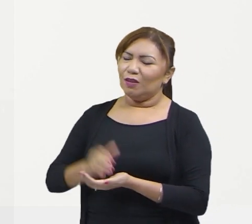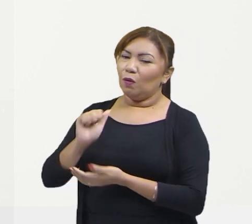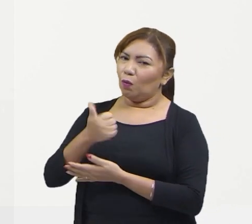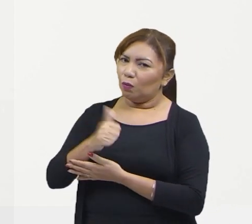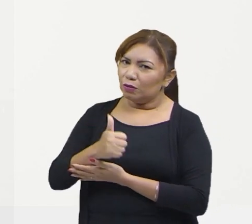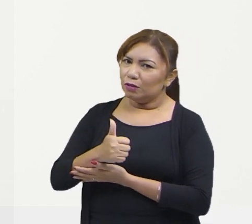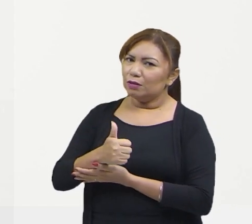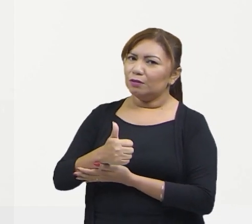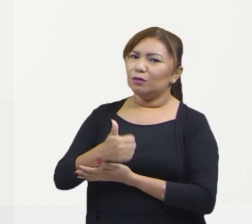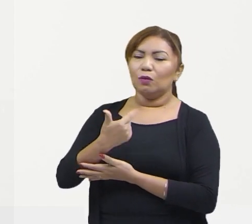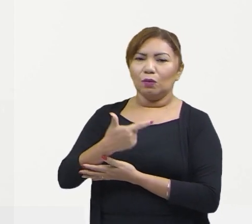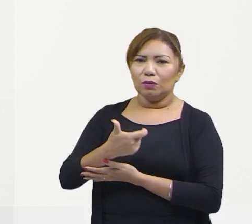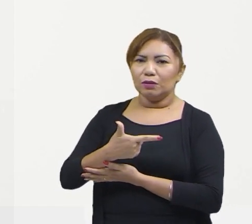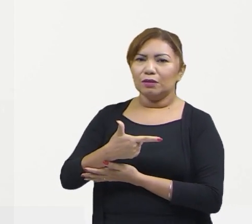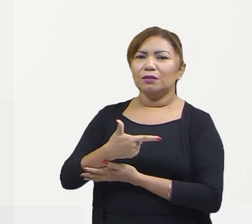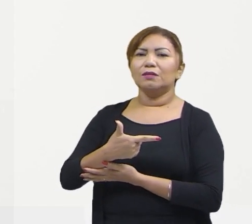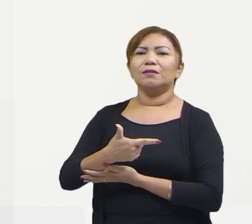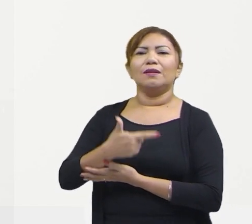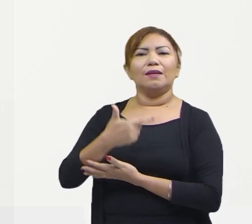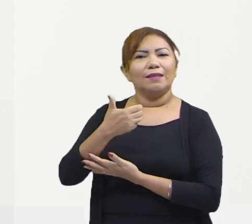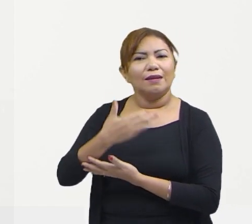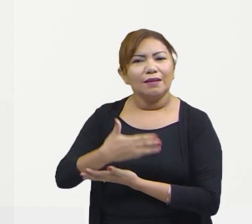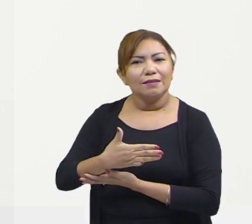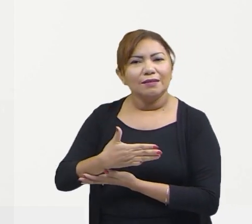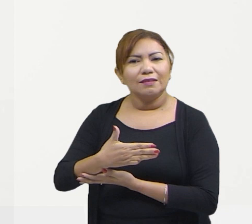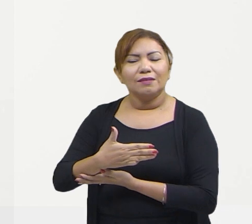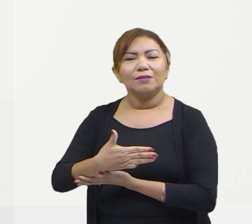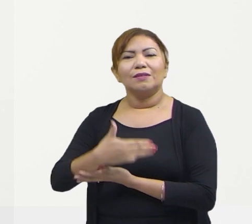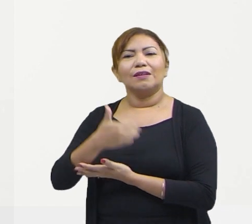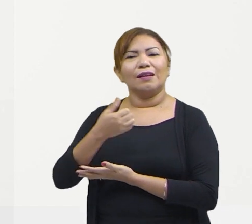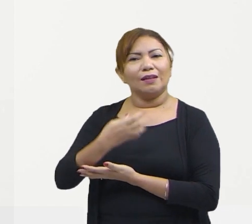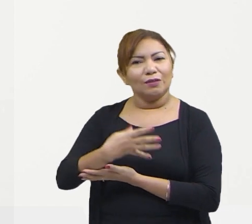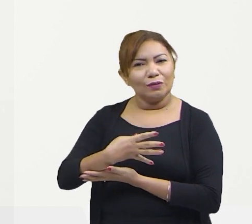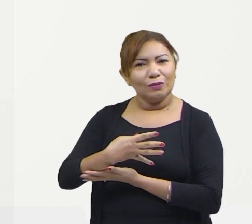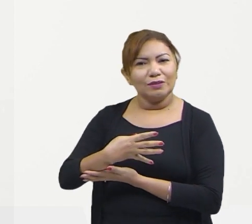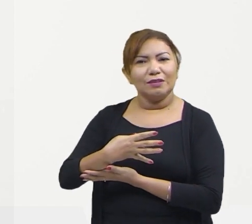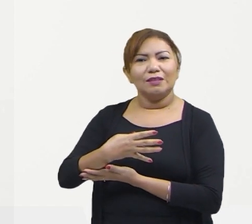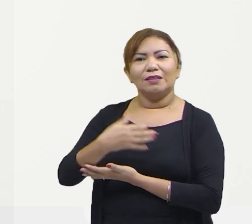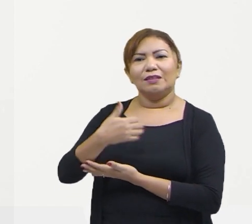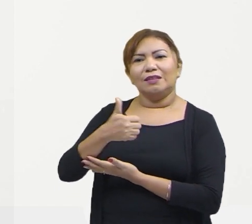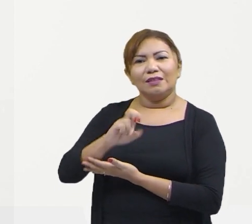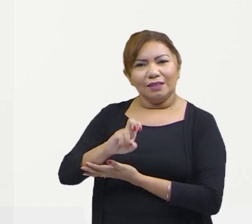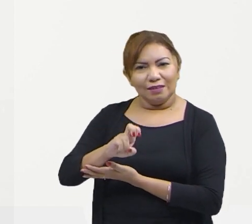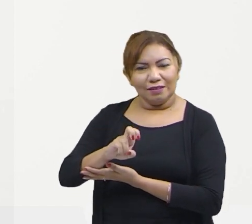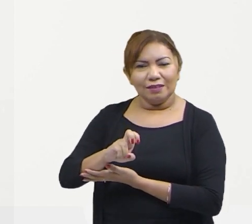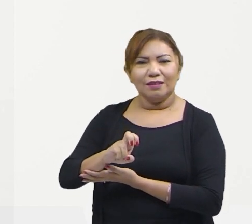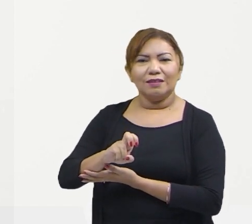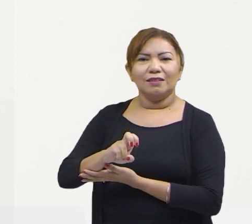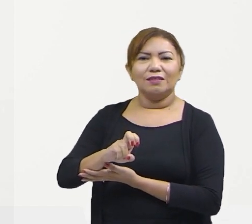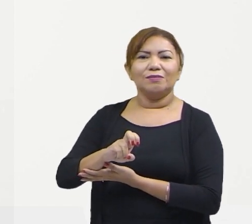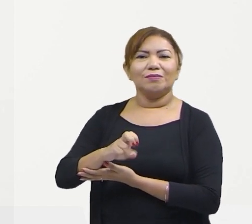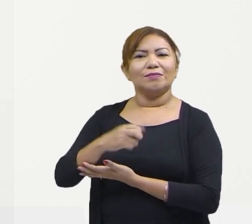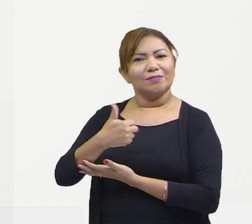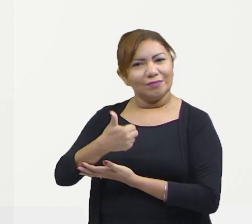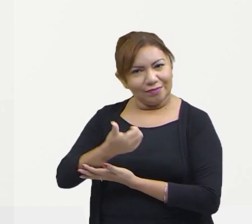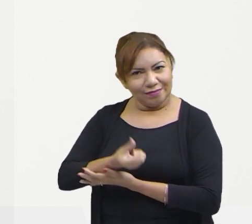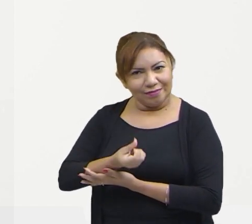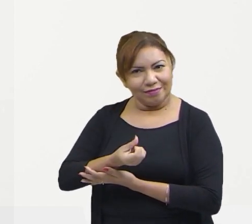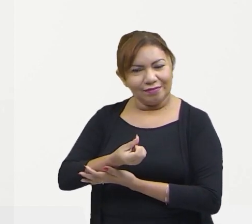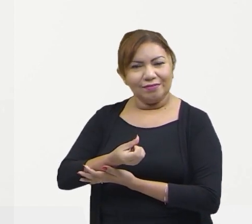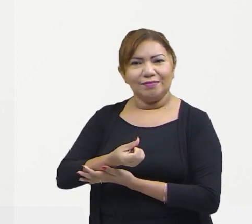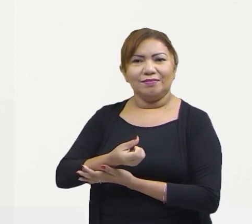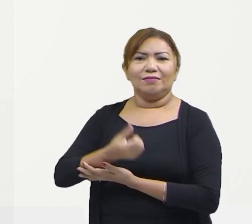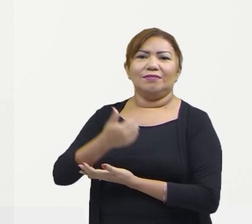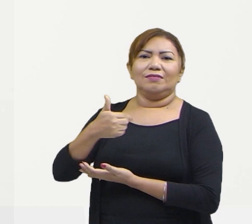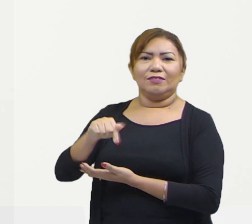11, 12, 13, 14, 15,